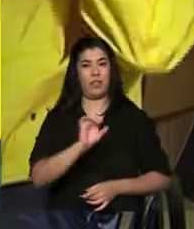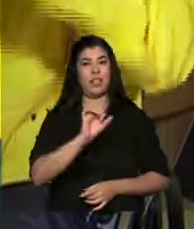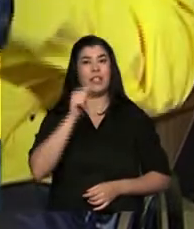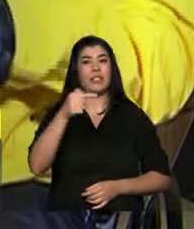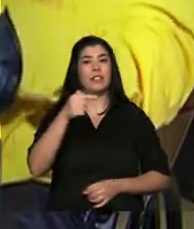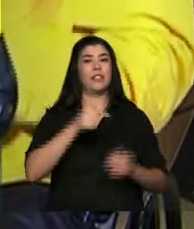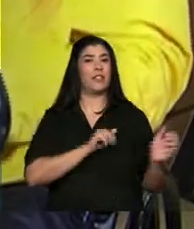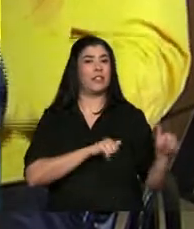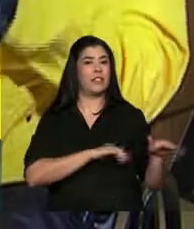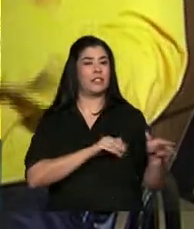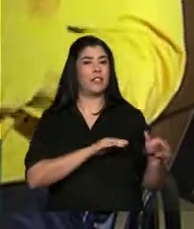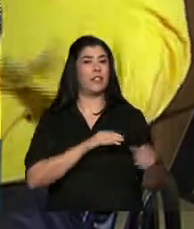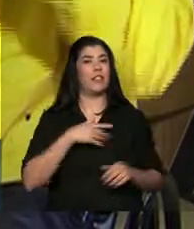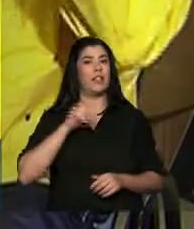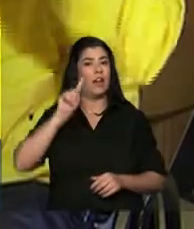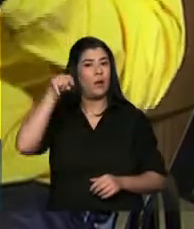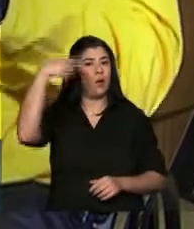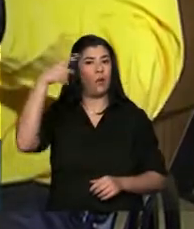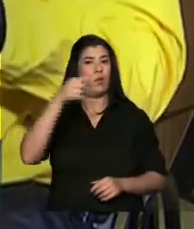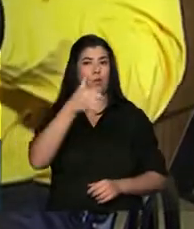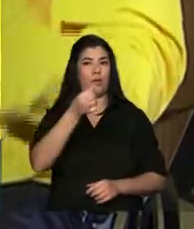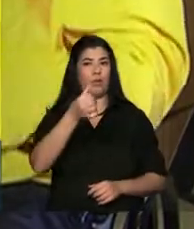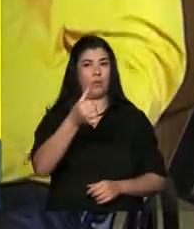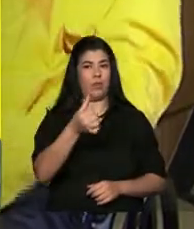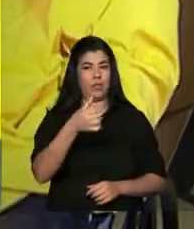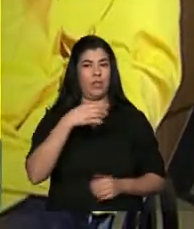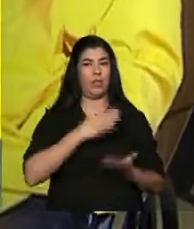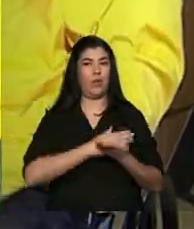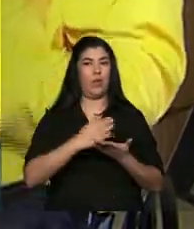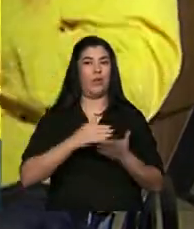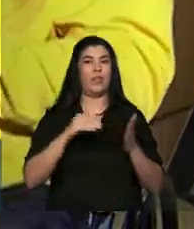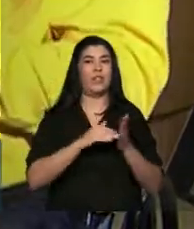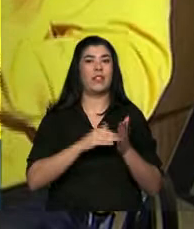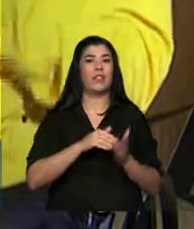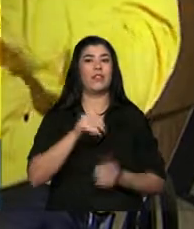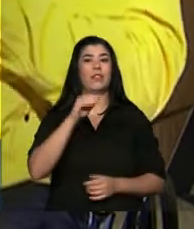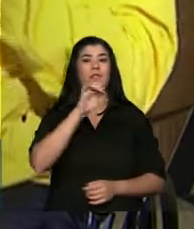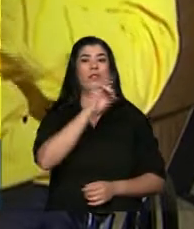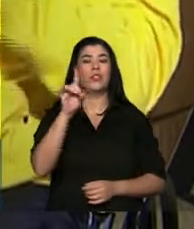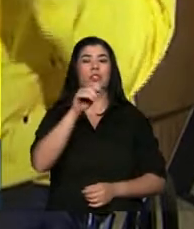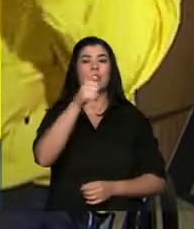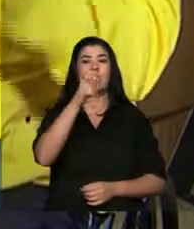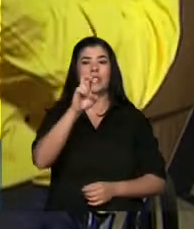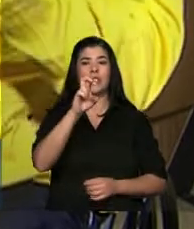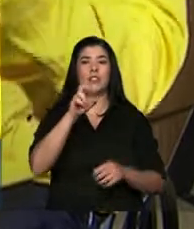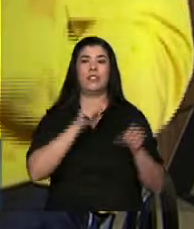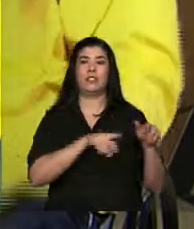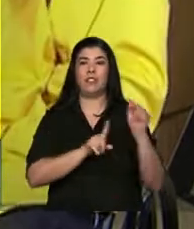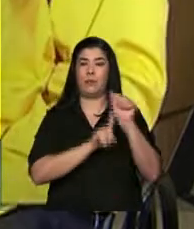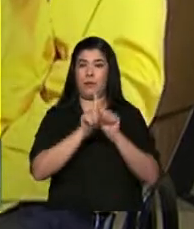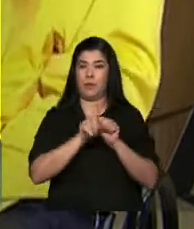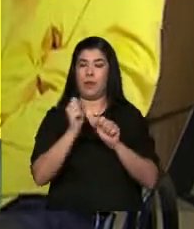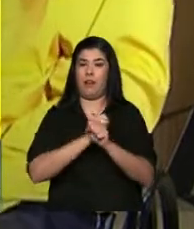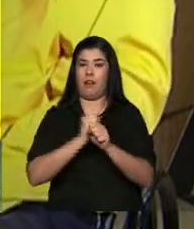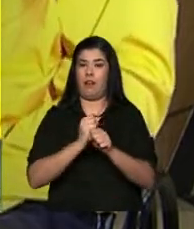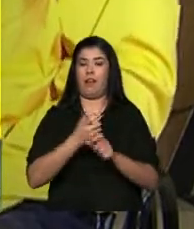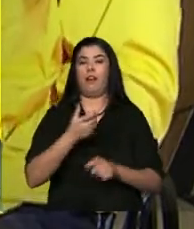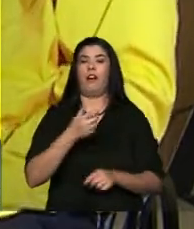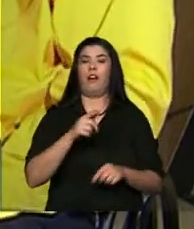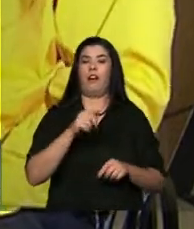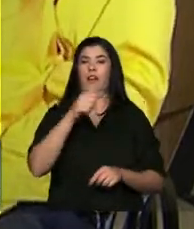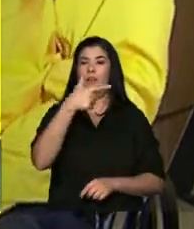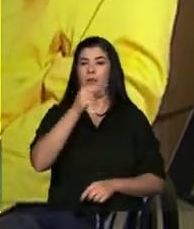2016 começa as Paralimpíadas no Rio e vai até o dia 15 de setembro. Contamos com a torcida, contamos com a presença de cada